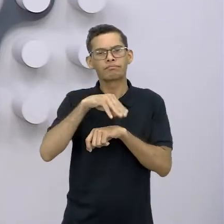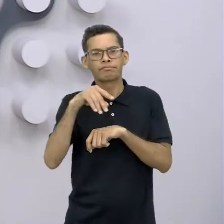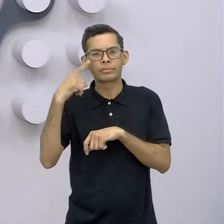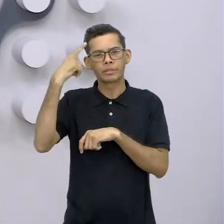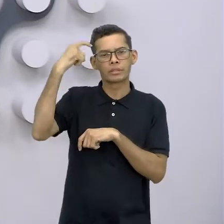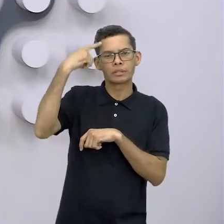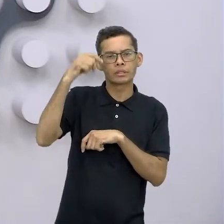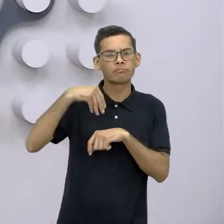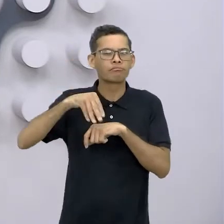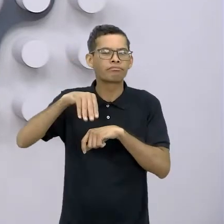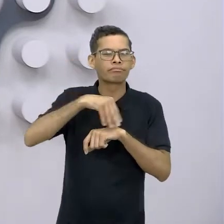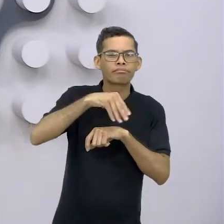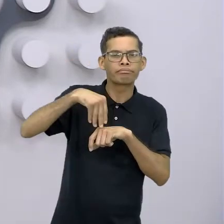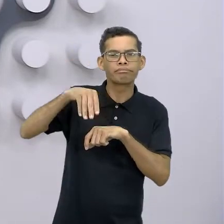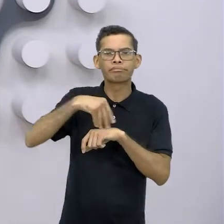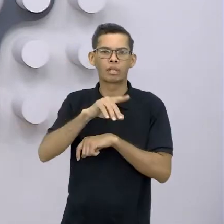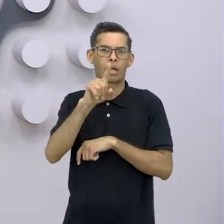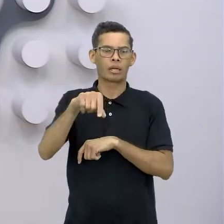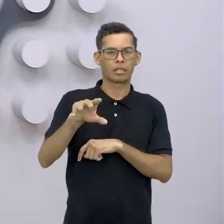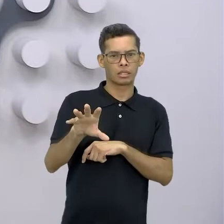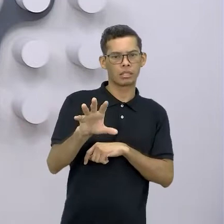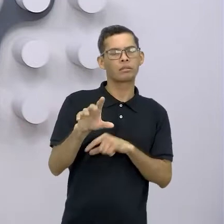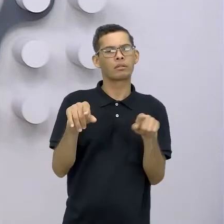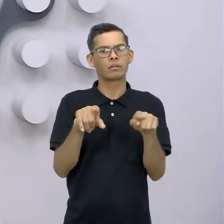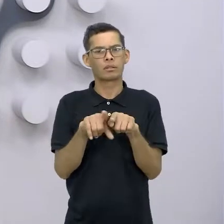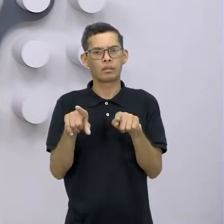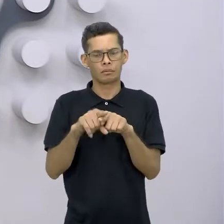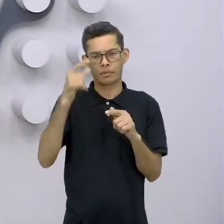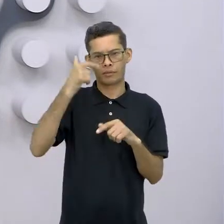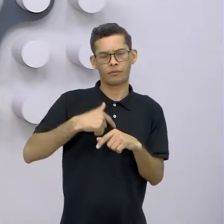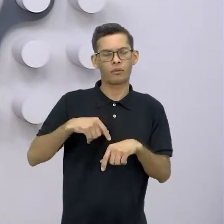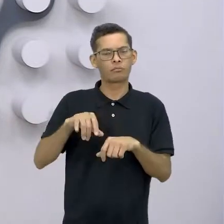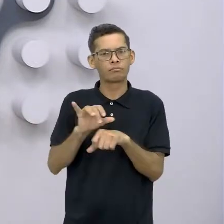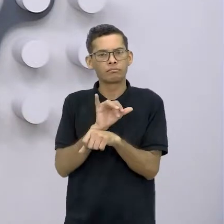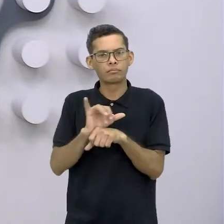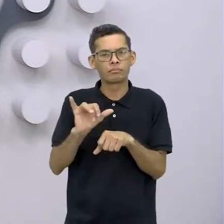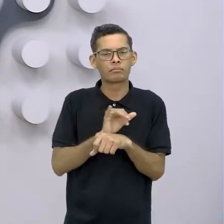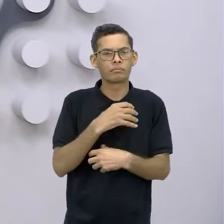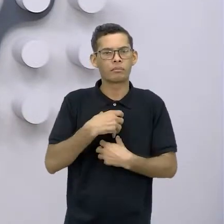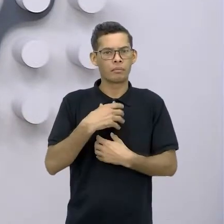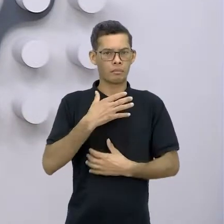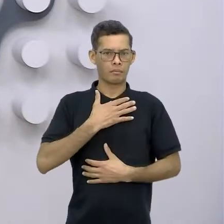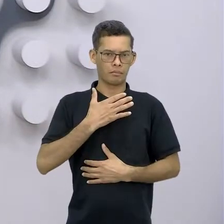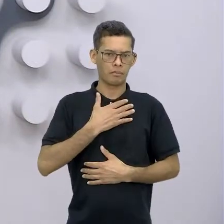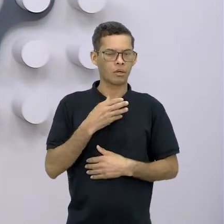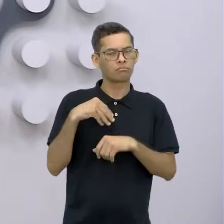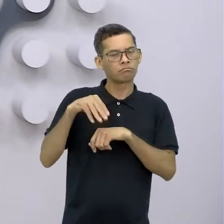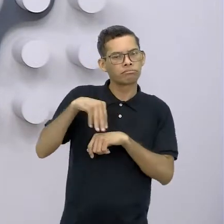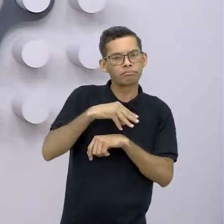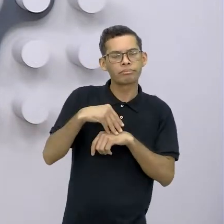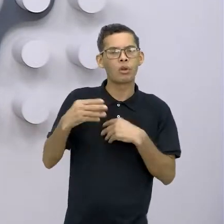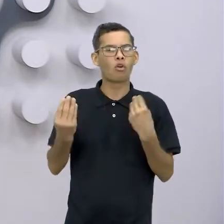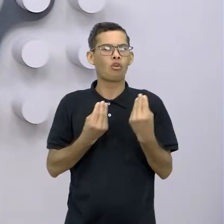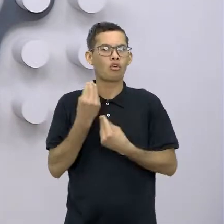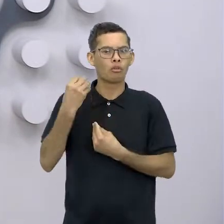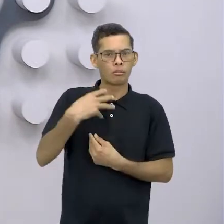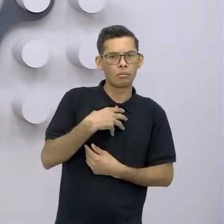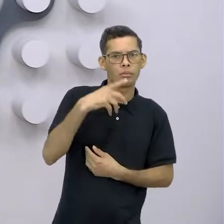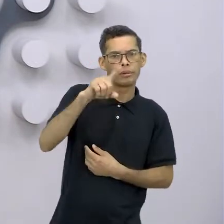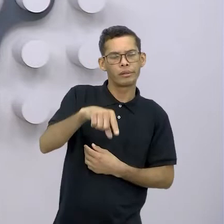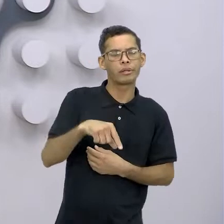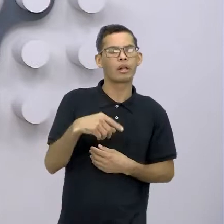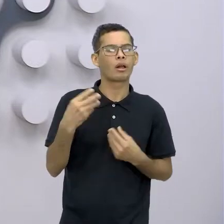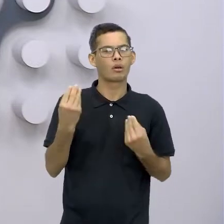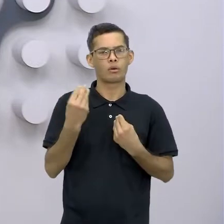ideias. Então a minha ideia é essa, e eu vou fazer isso ao meu modo. Qual que é o meu modo? O meu modo é algo